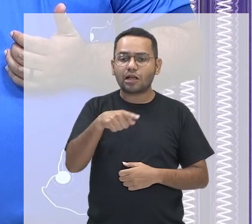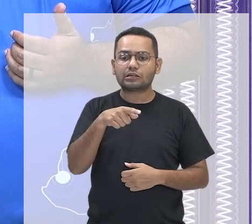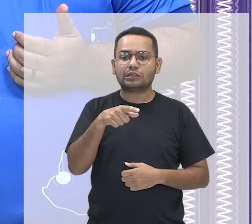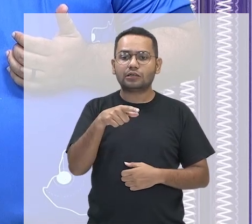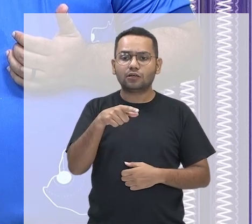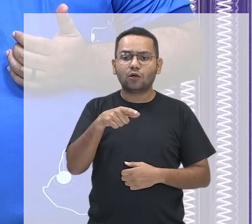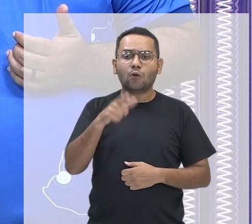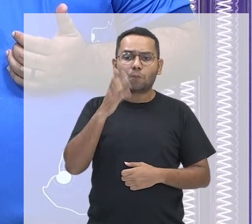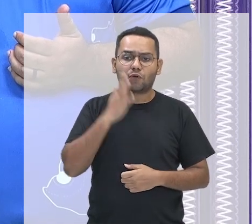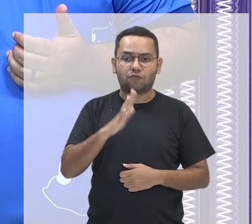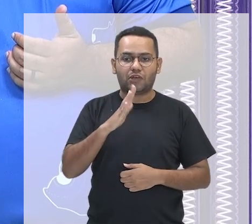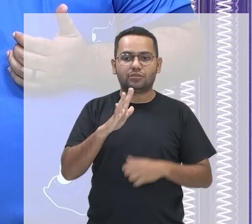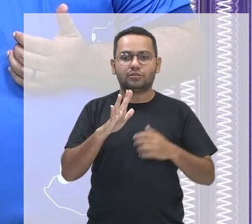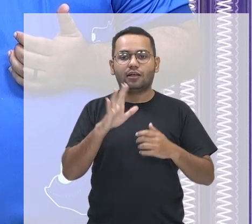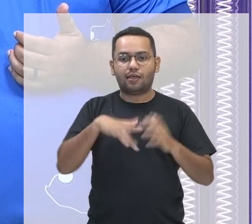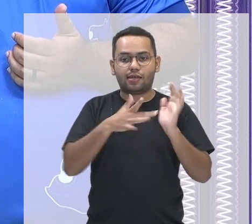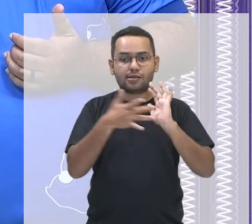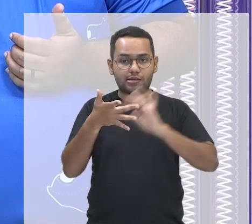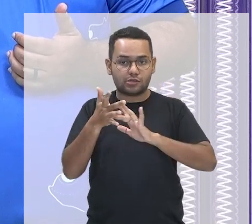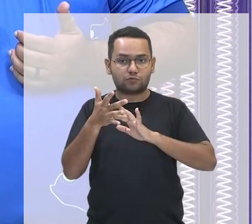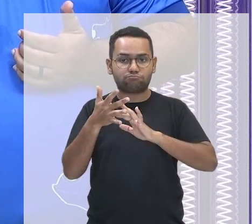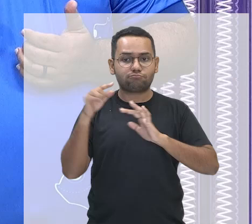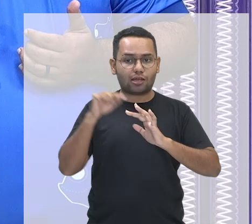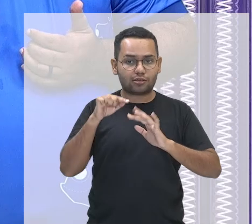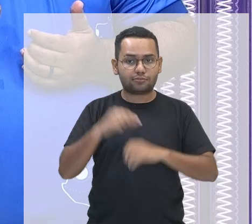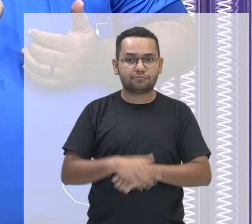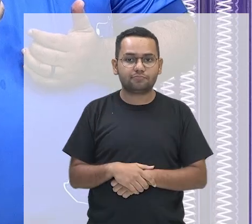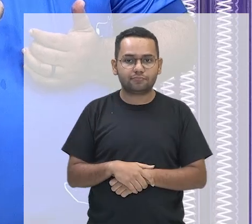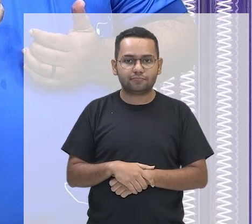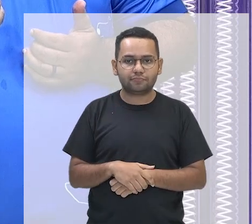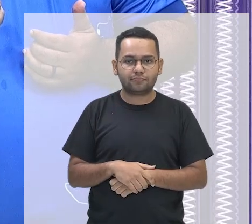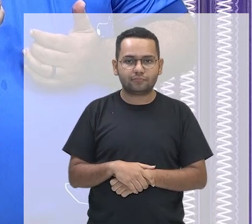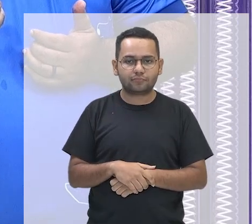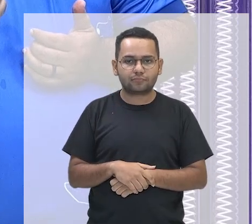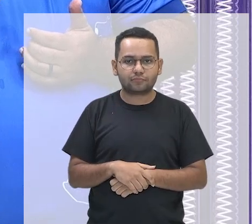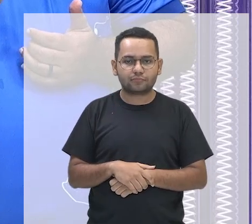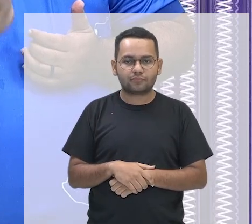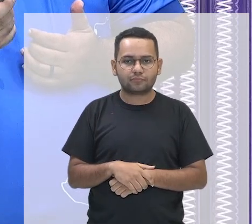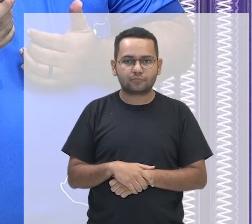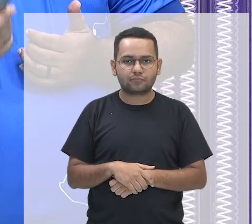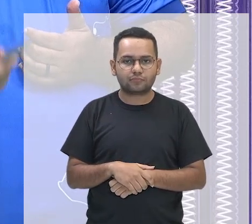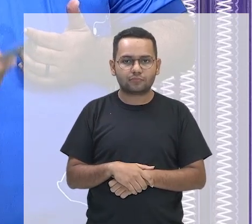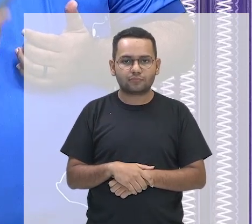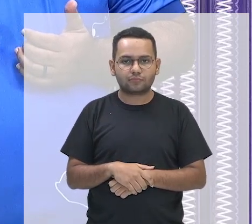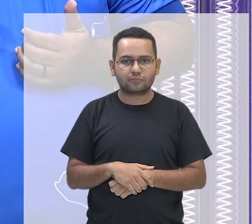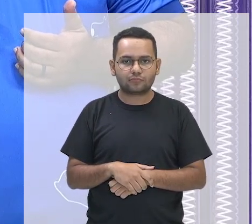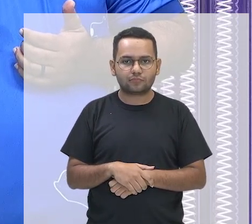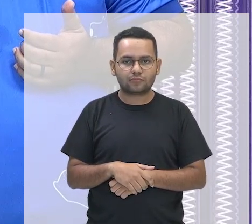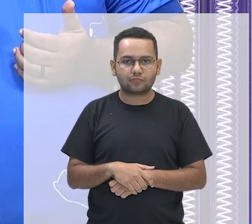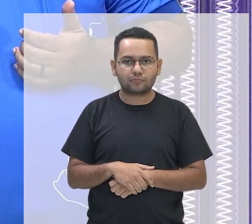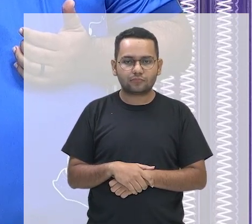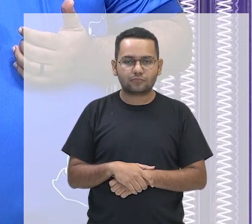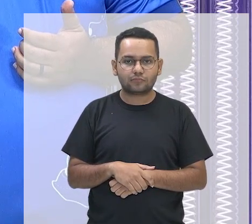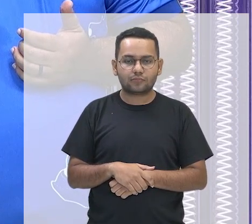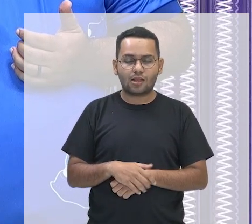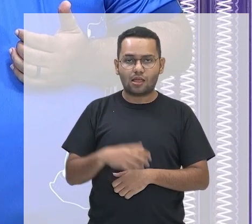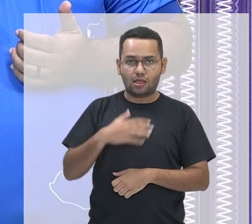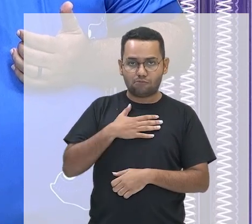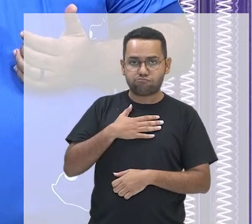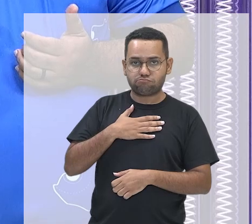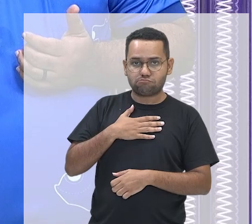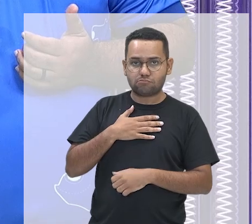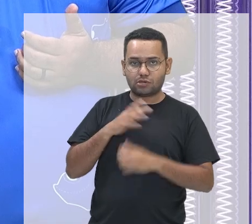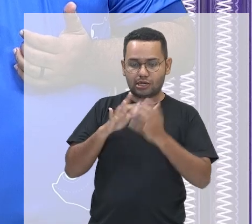cristianismo, colocou essa dimensão de que se eu quero amar a Deus, eu preciso amar